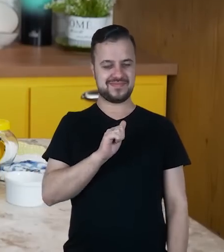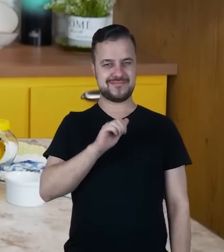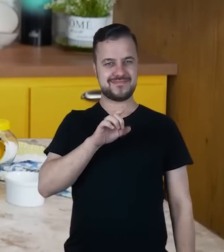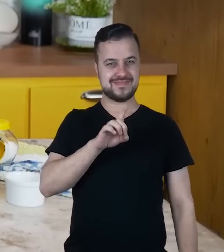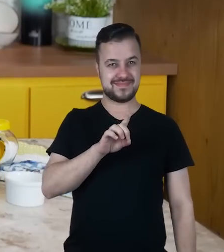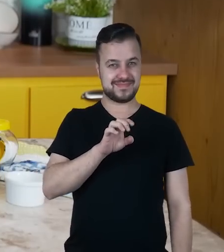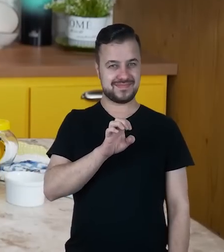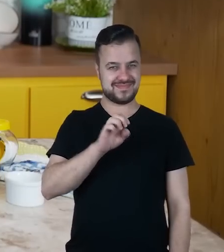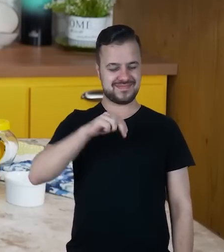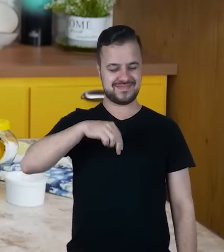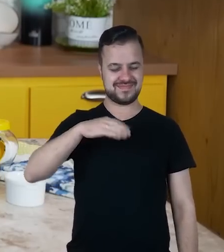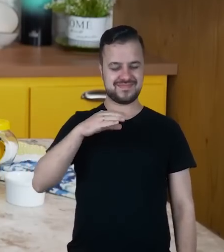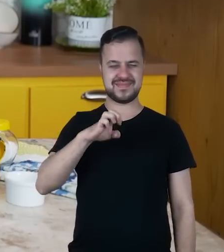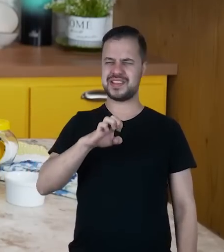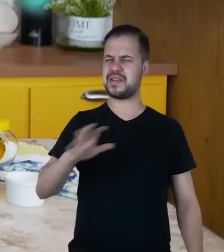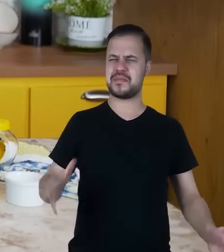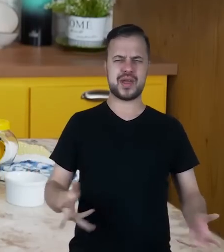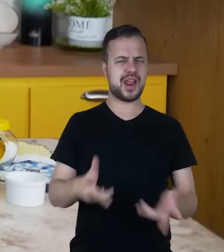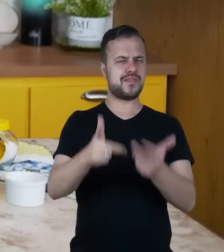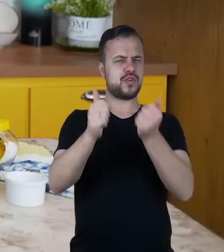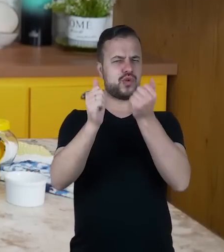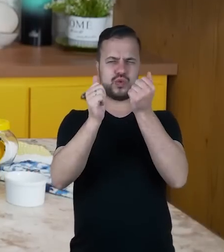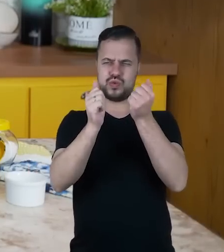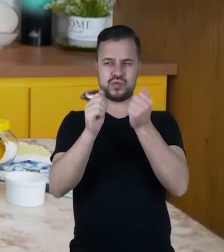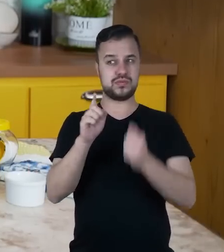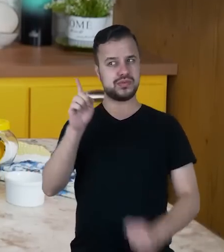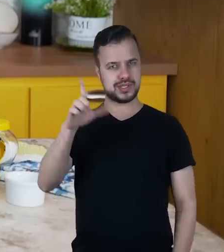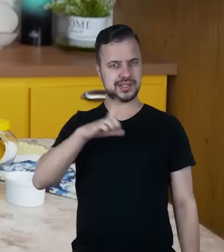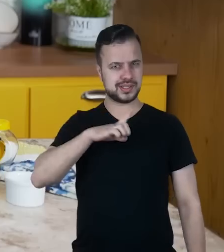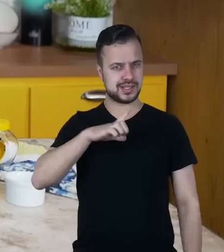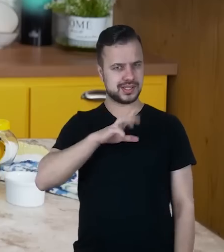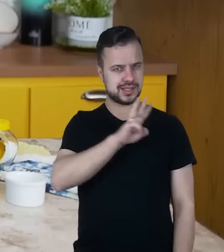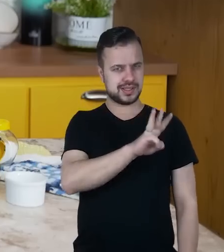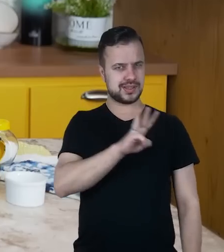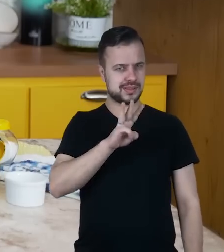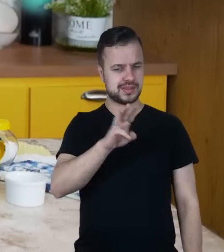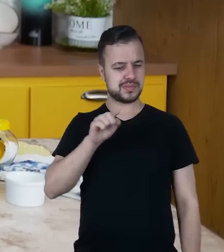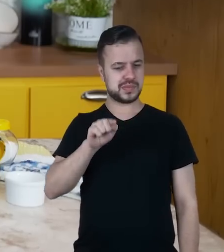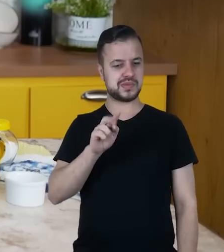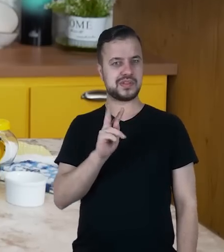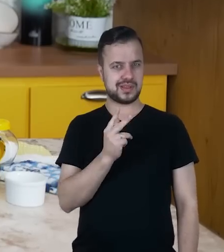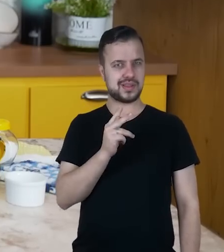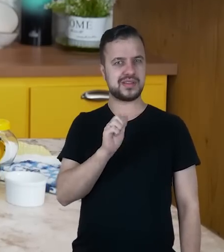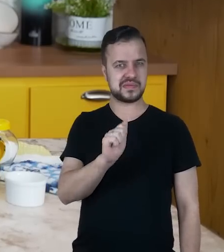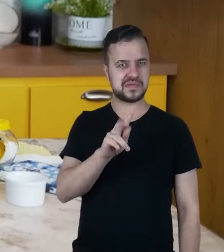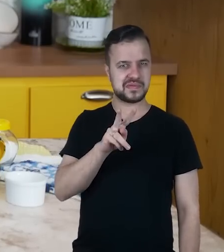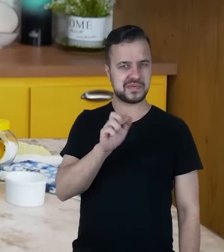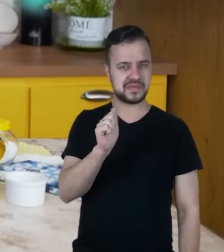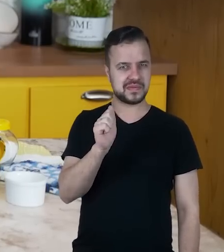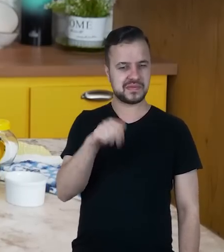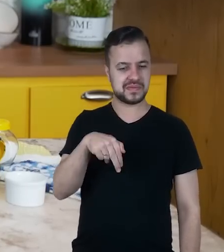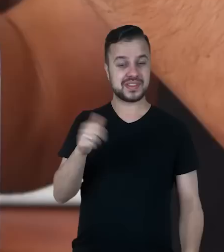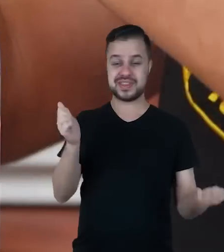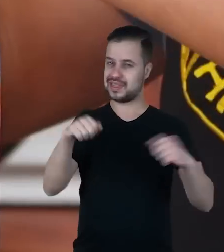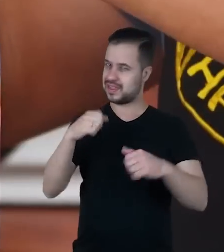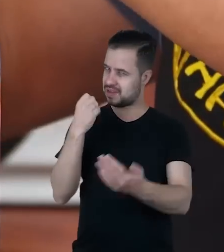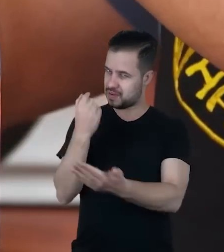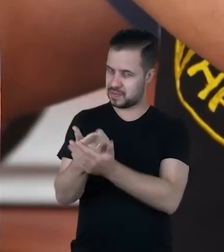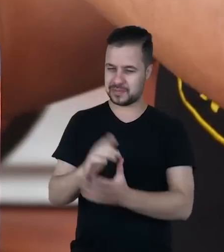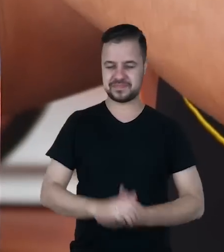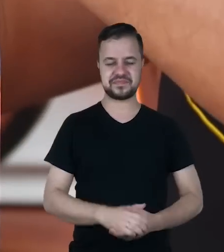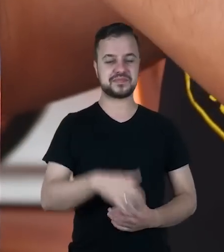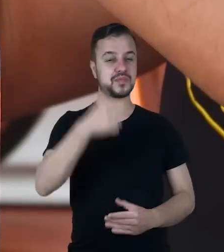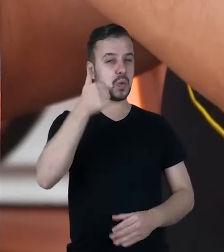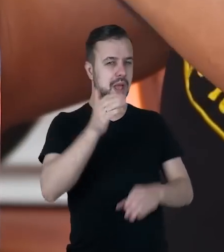é maravilhoso e você encontra lá no site da Avan. Ó, coloque uma cebola média cortada em pedaços